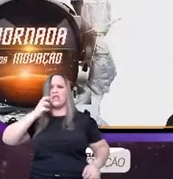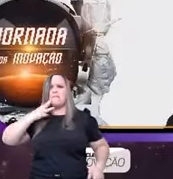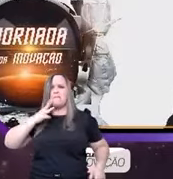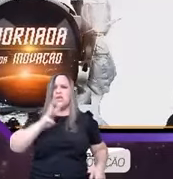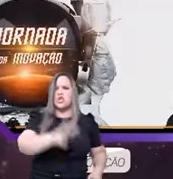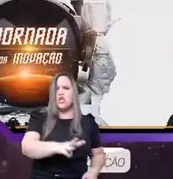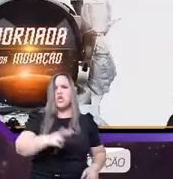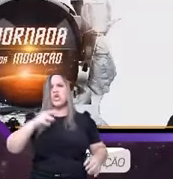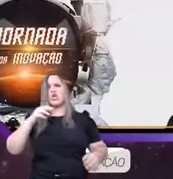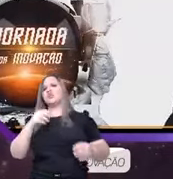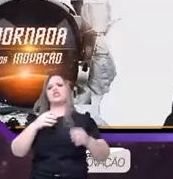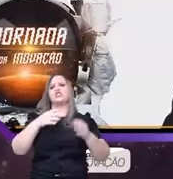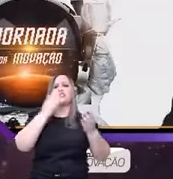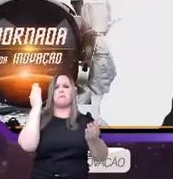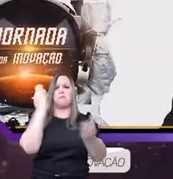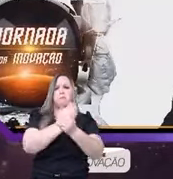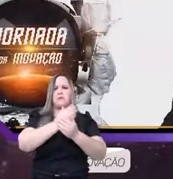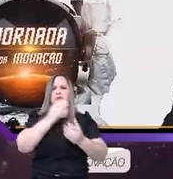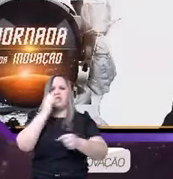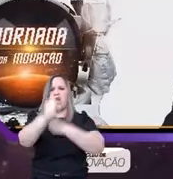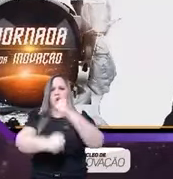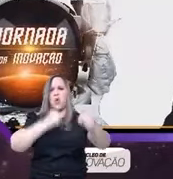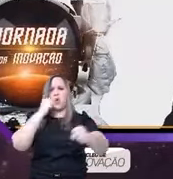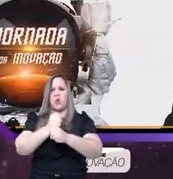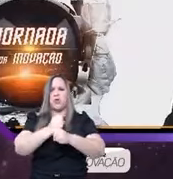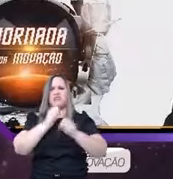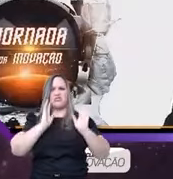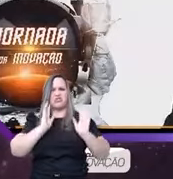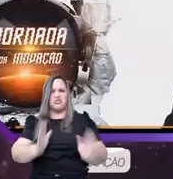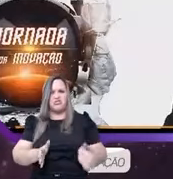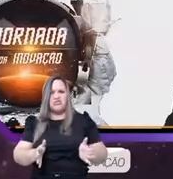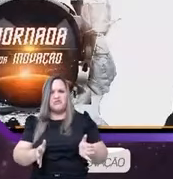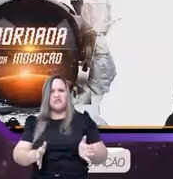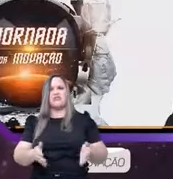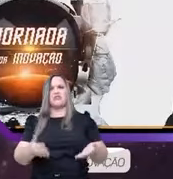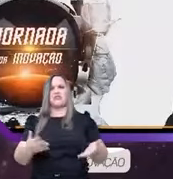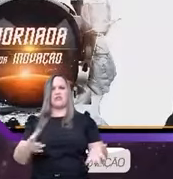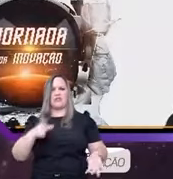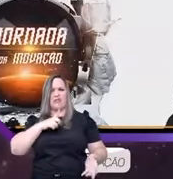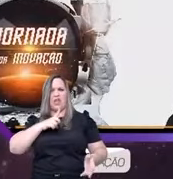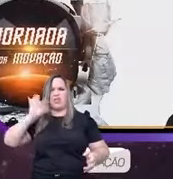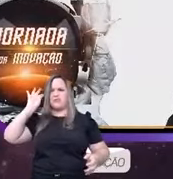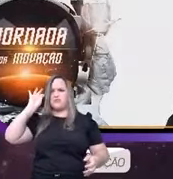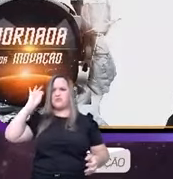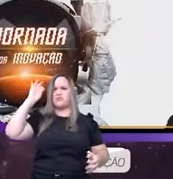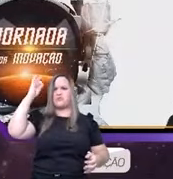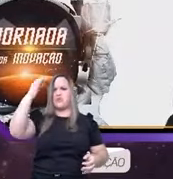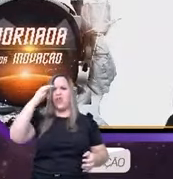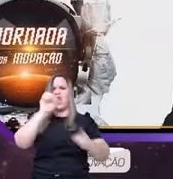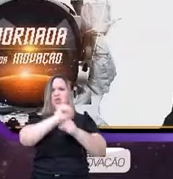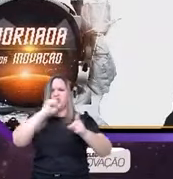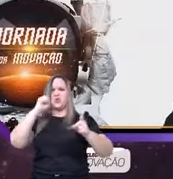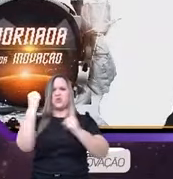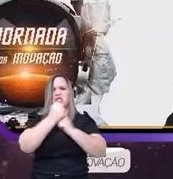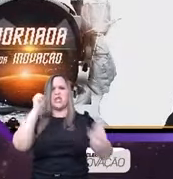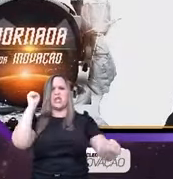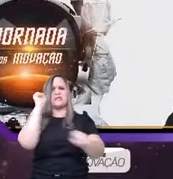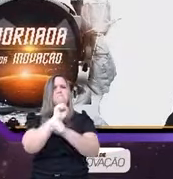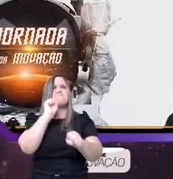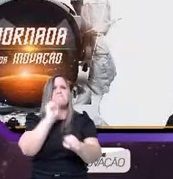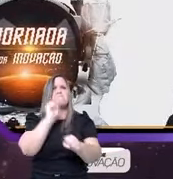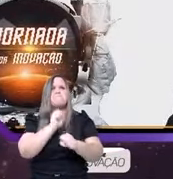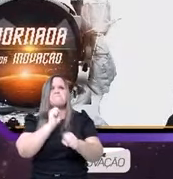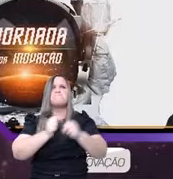não é rápido o suficiente? Né? Será que a agilidade é o que a sociedade espera do Poder Judiciário? Será que o